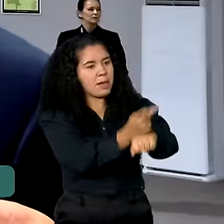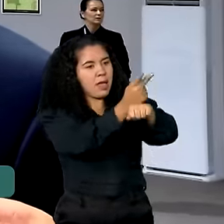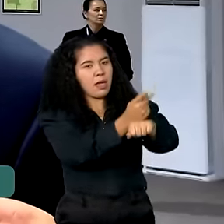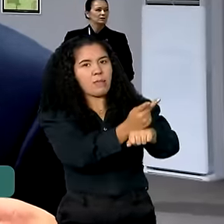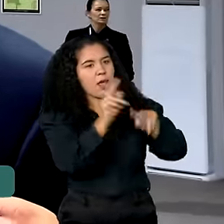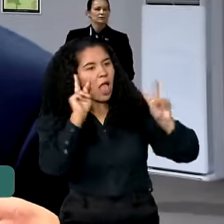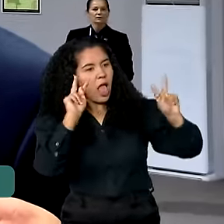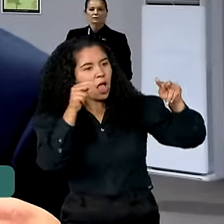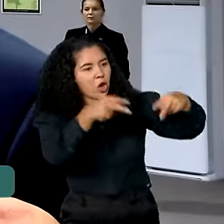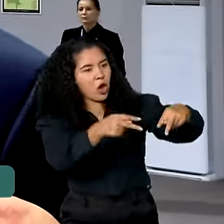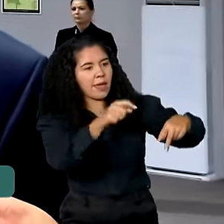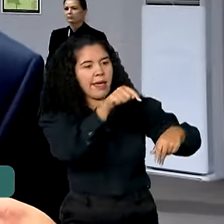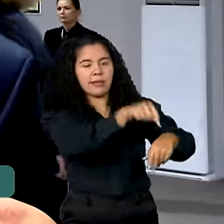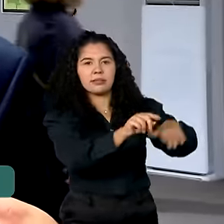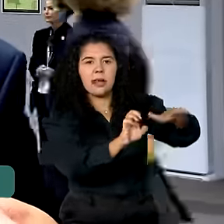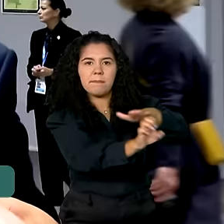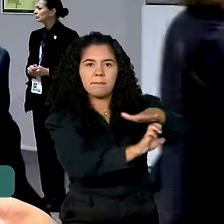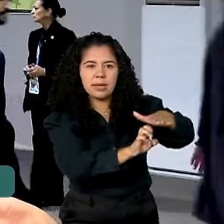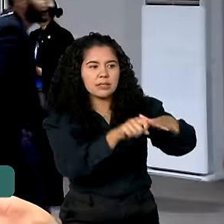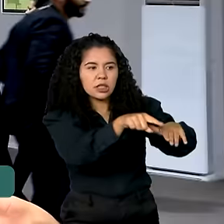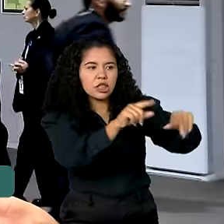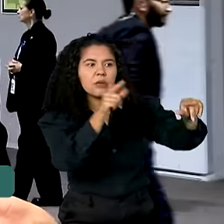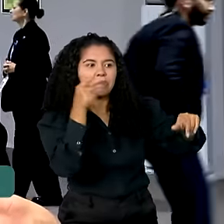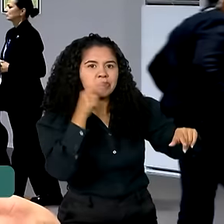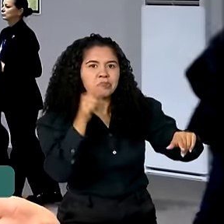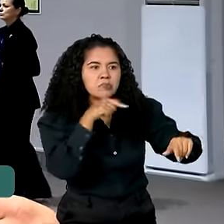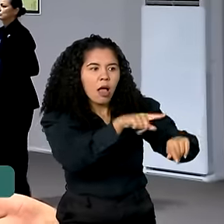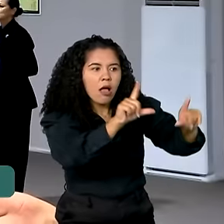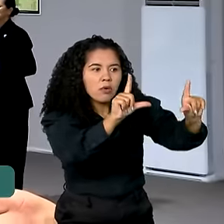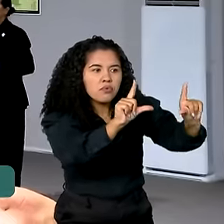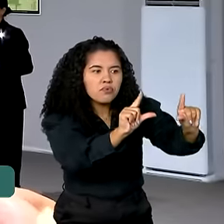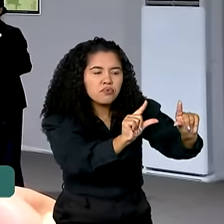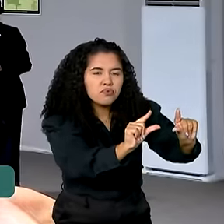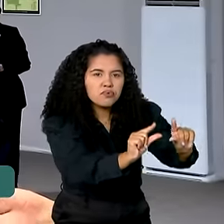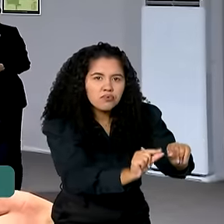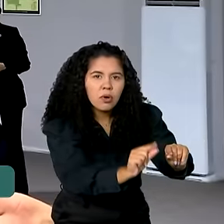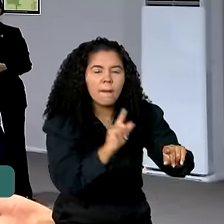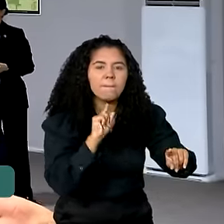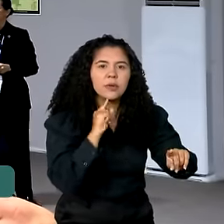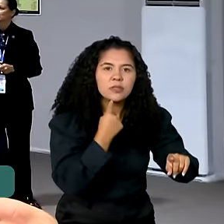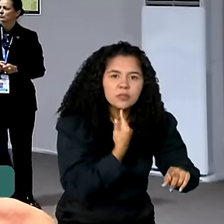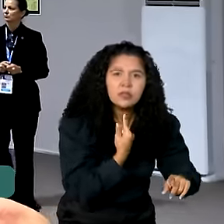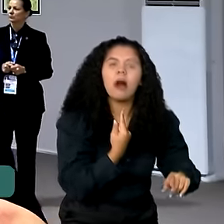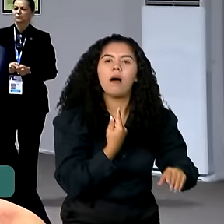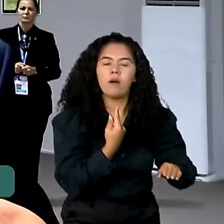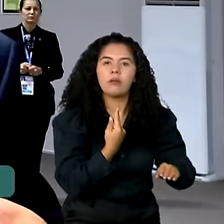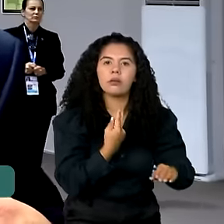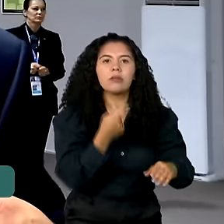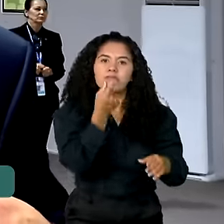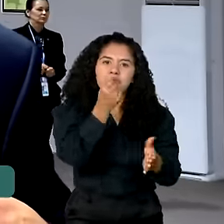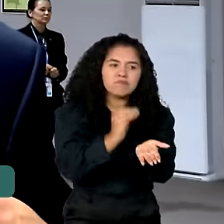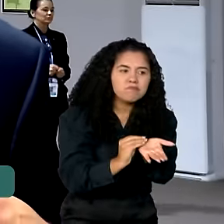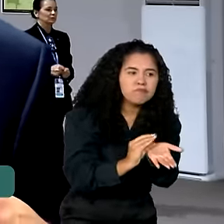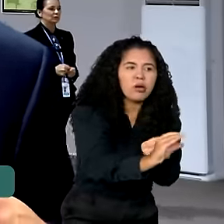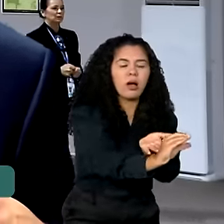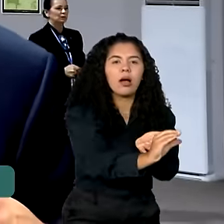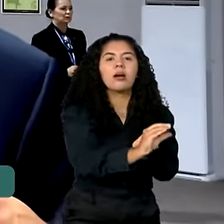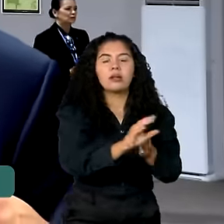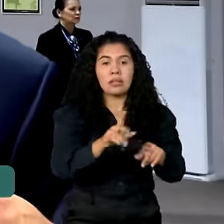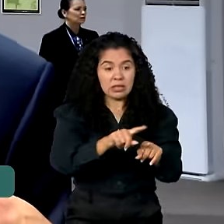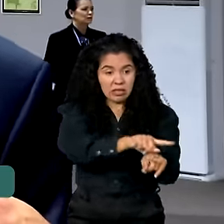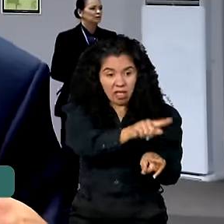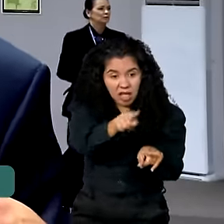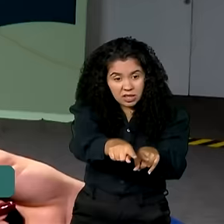ele um crédito de carbono que pode ser comercializado no mercado regulado, e você vai onerar aquele que